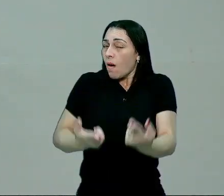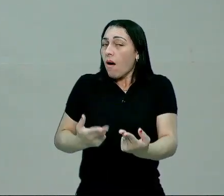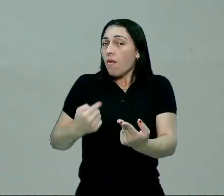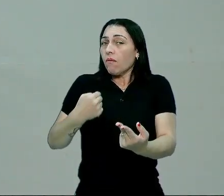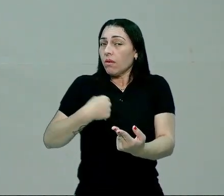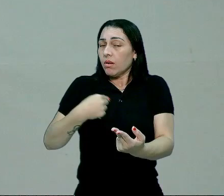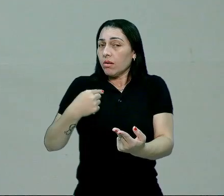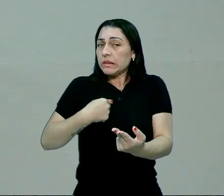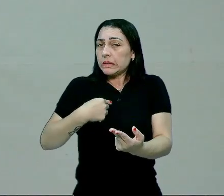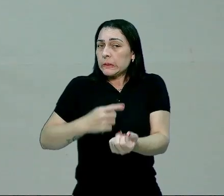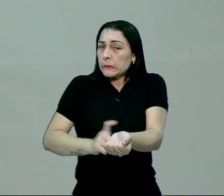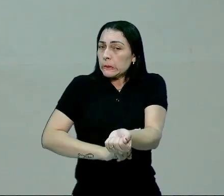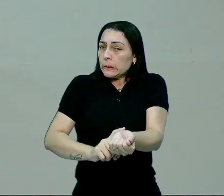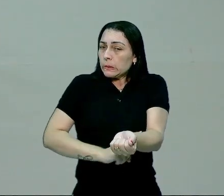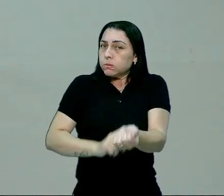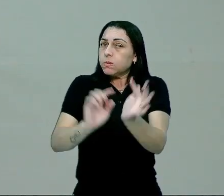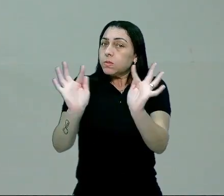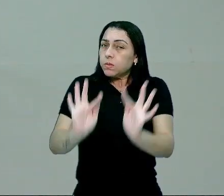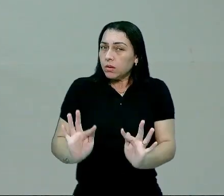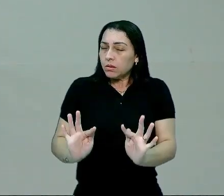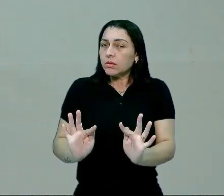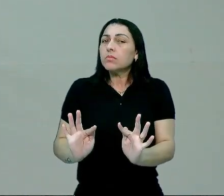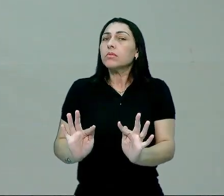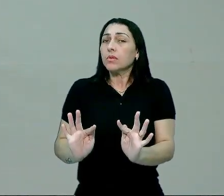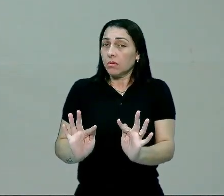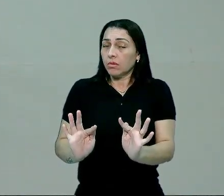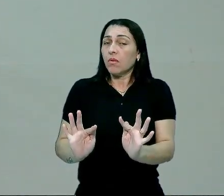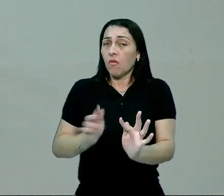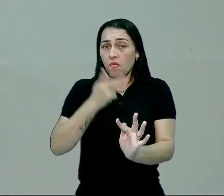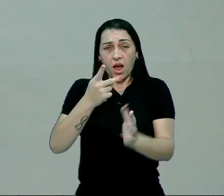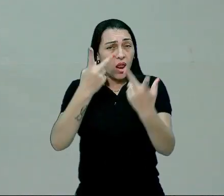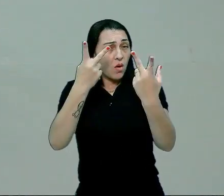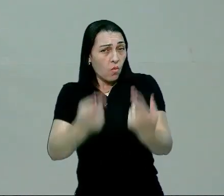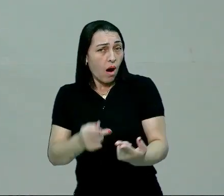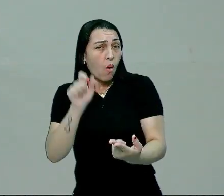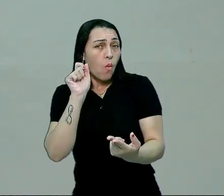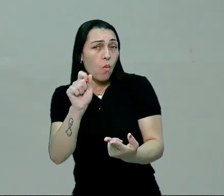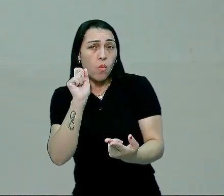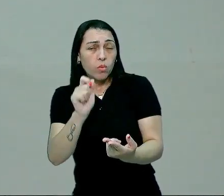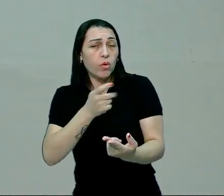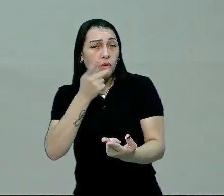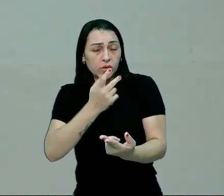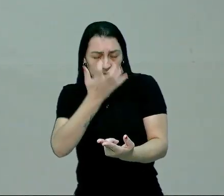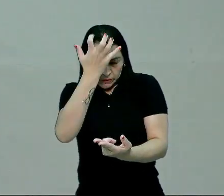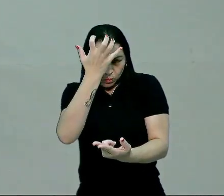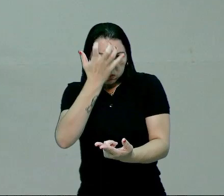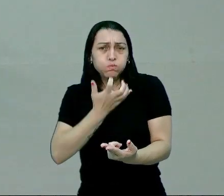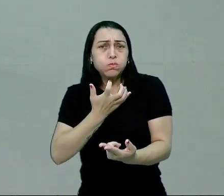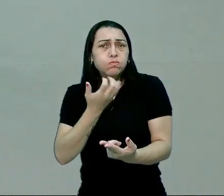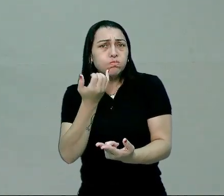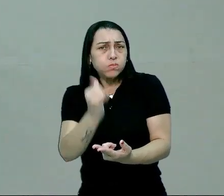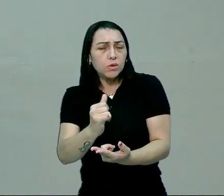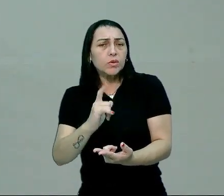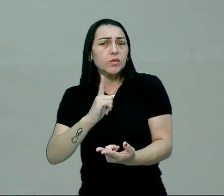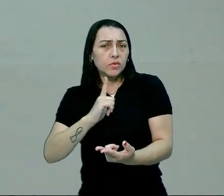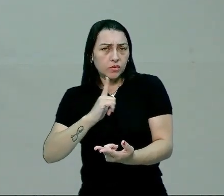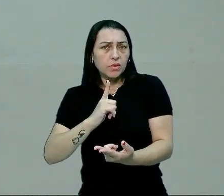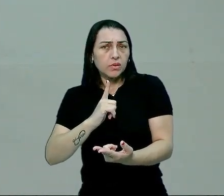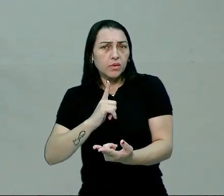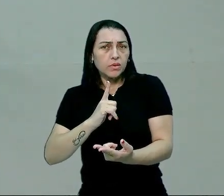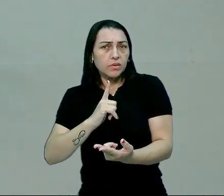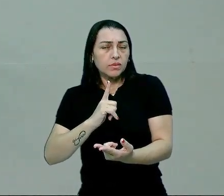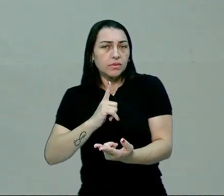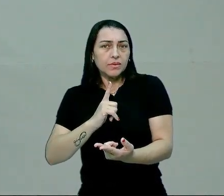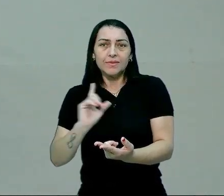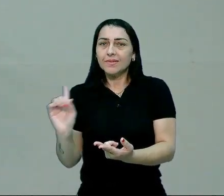em estado de felicidade, de alegria, eu falo a mesma coisa para as pessoas que eu falo quando eu estou